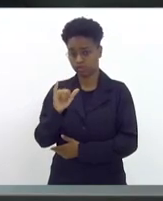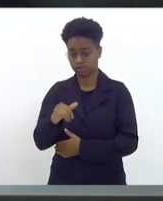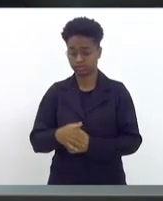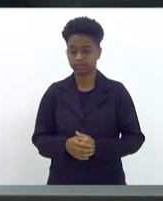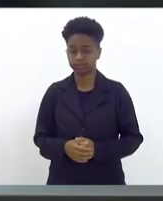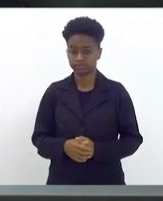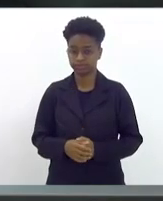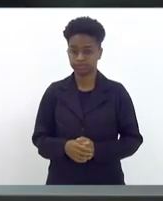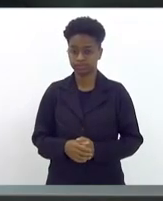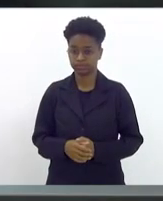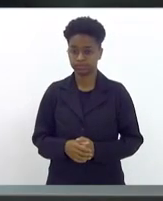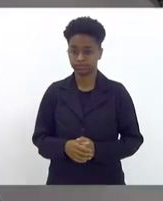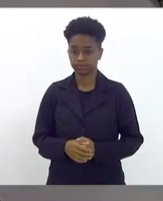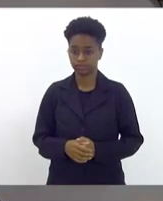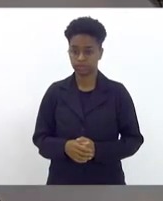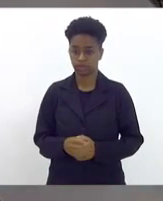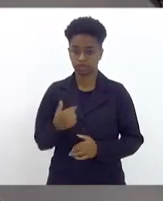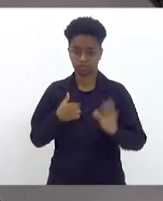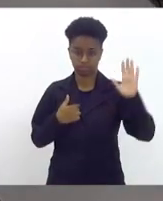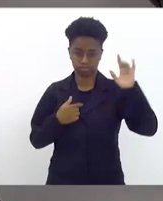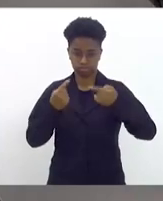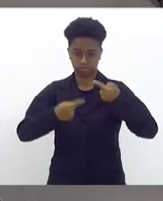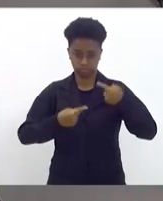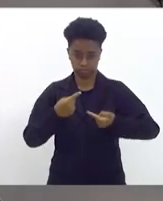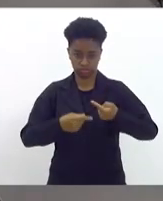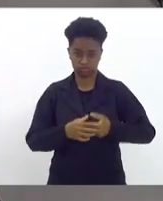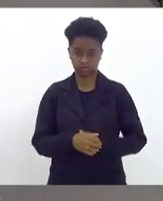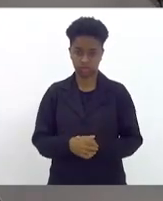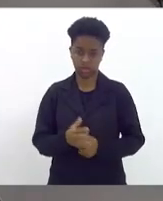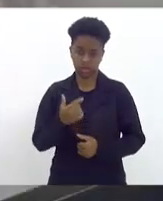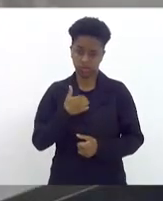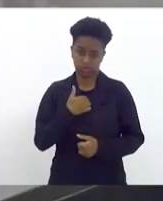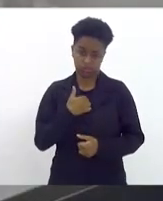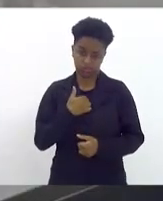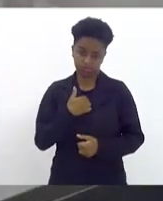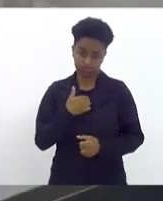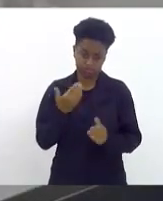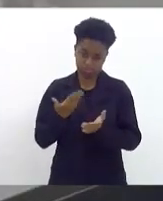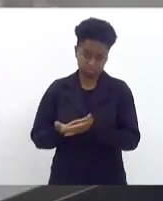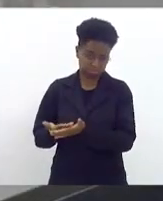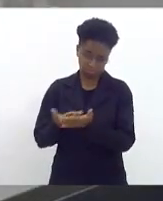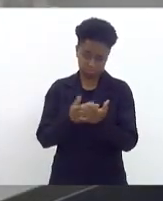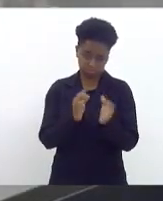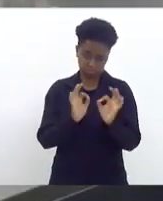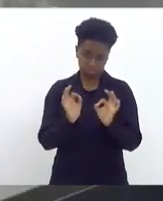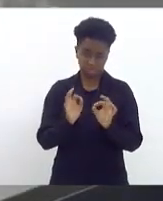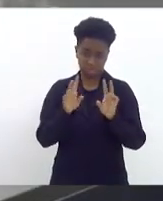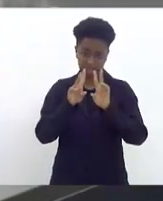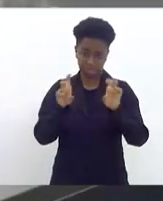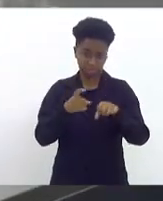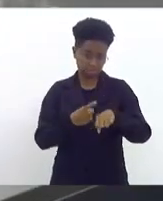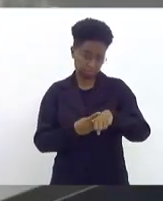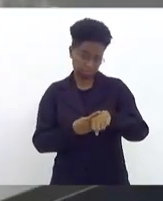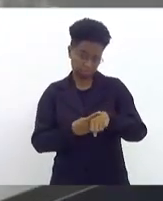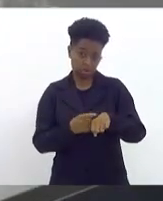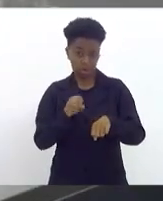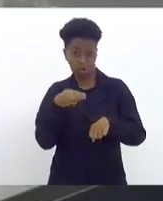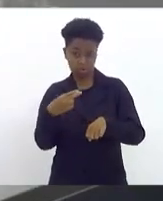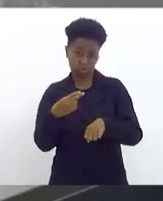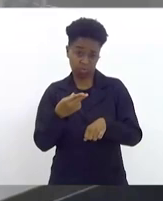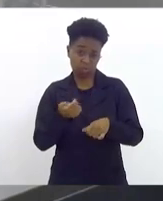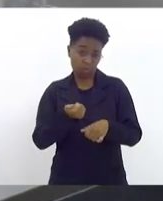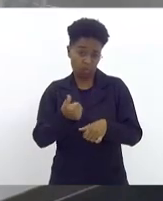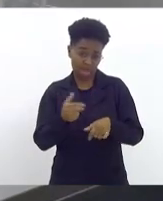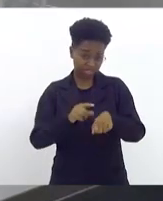eu estou escrevendo para discutir a matéria não sou especialista em nudismo ou semi nudismo no caso estabelece